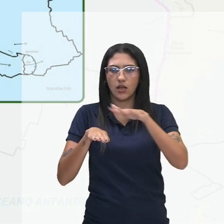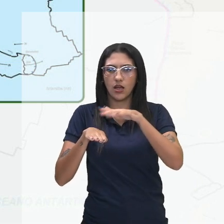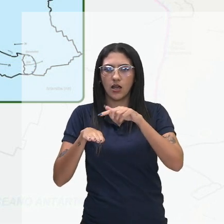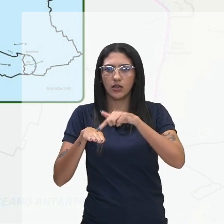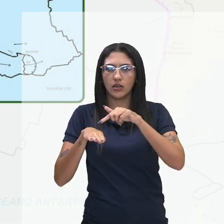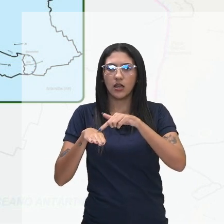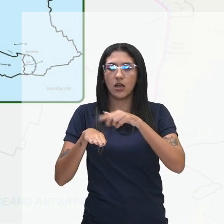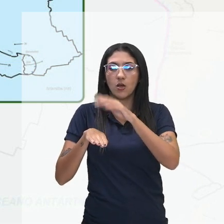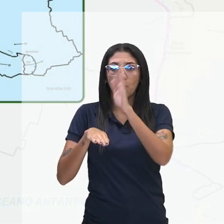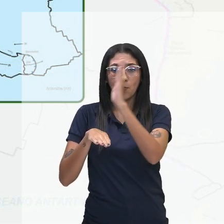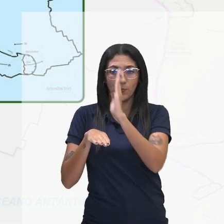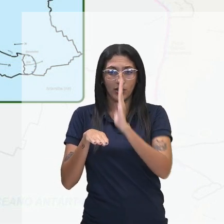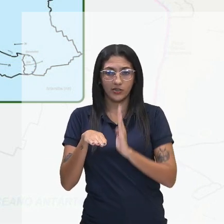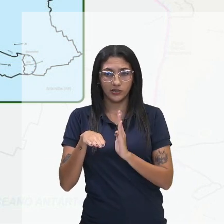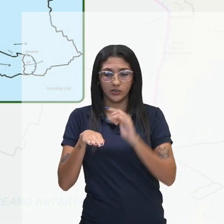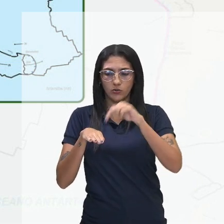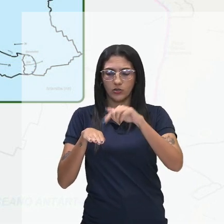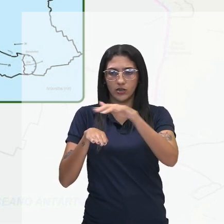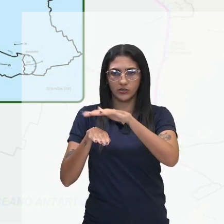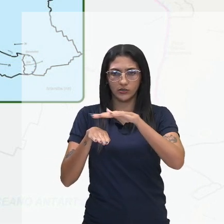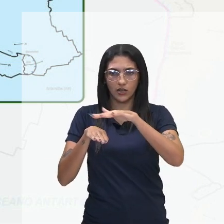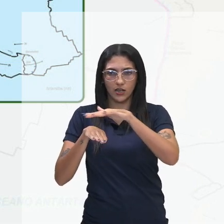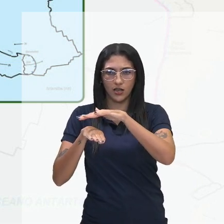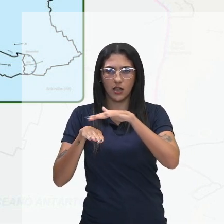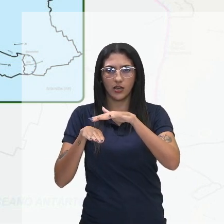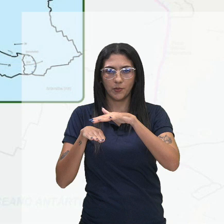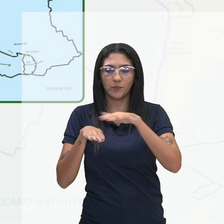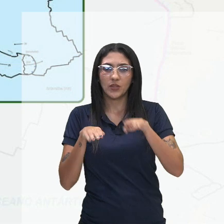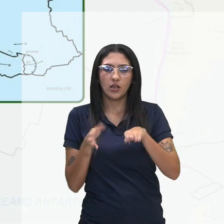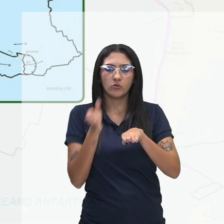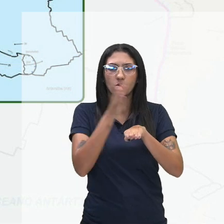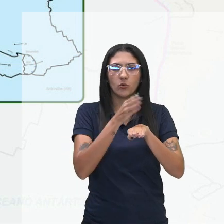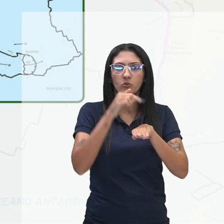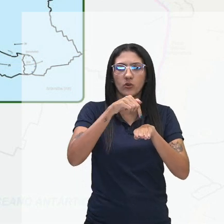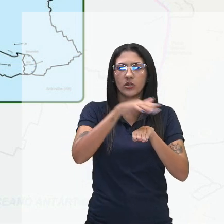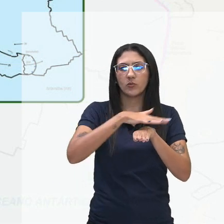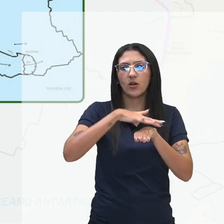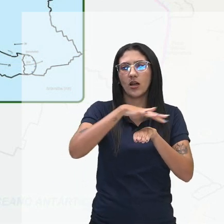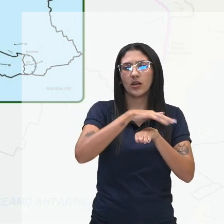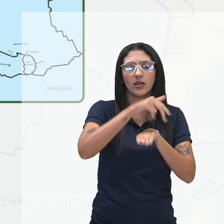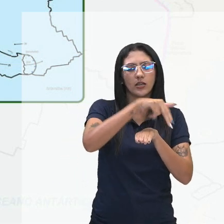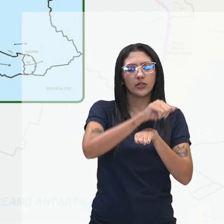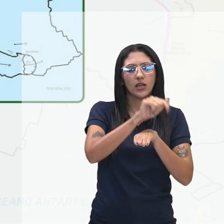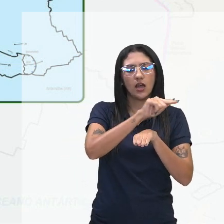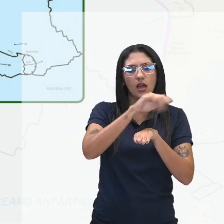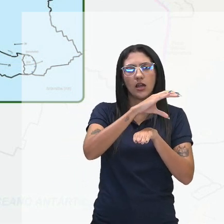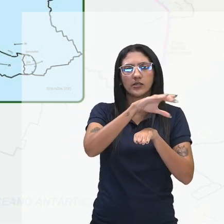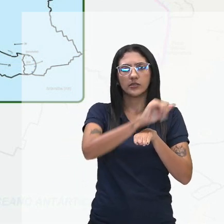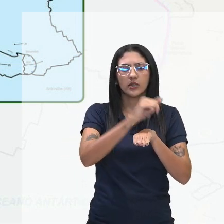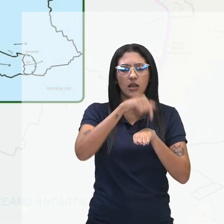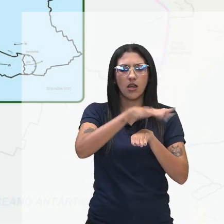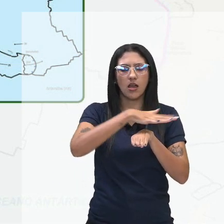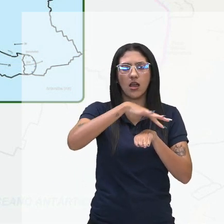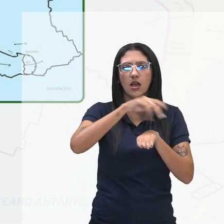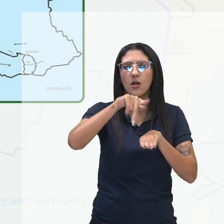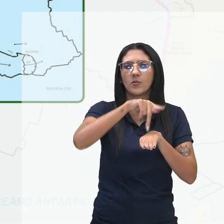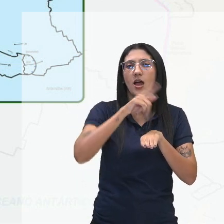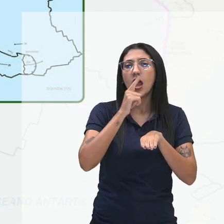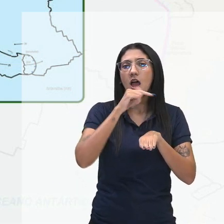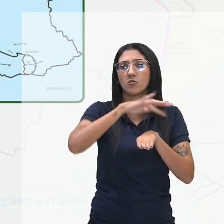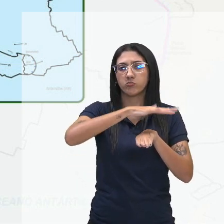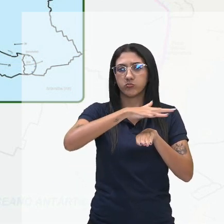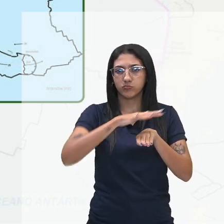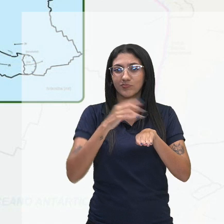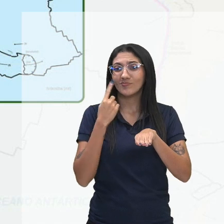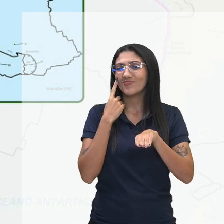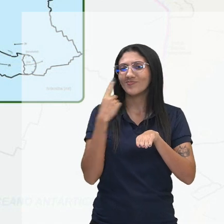exemplo, o Brasil, nessa placa sul-americana. E aqui tem a placa Nazca, que é uma placa oceânica. Observem que ela está aqui,